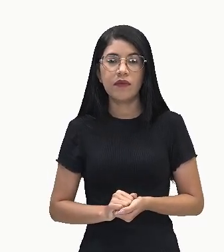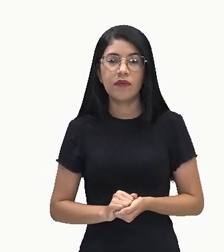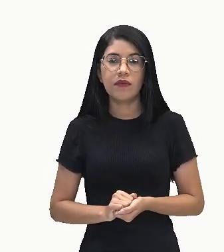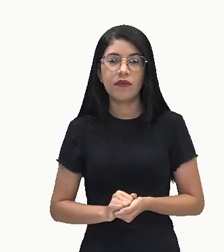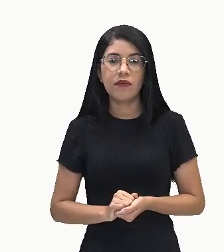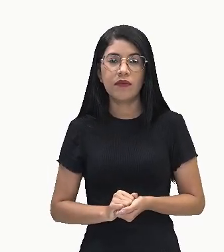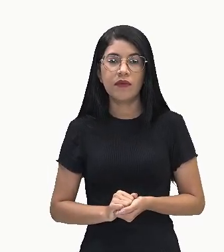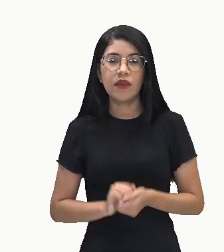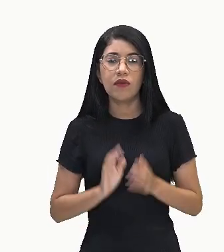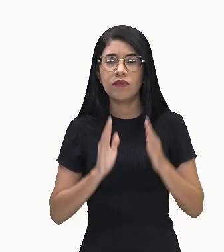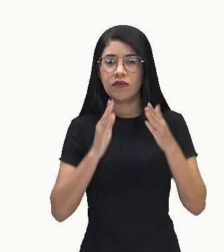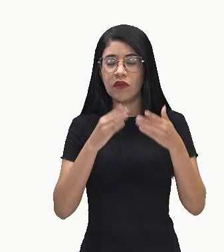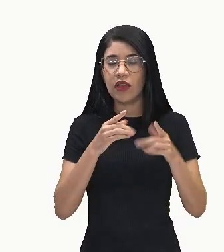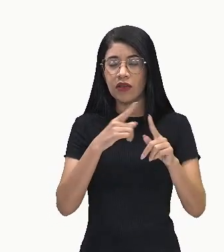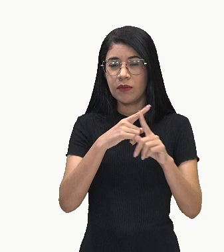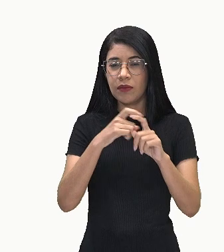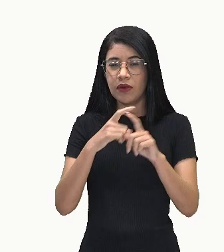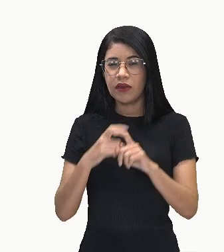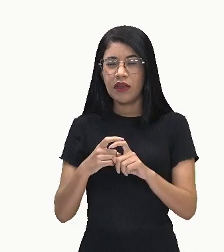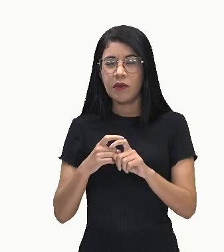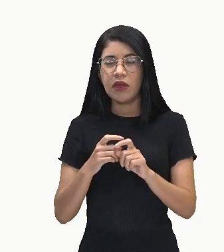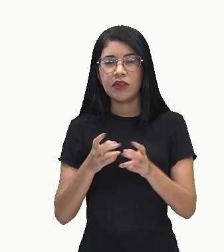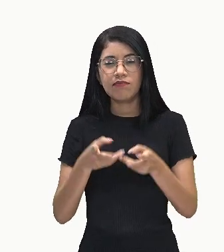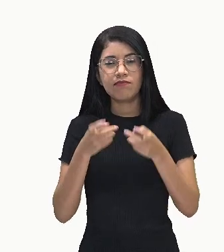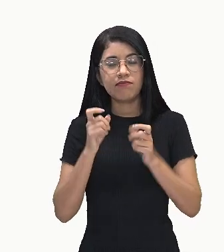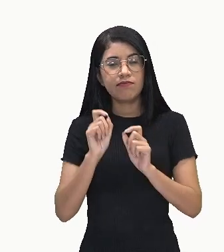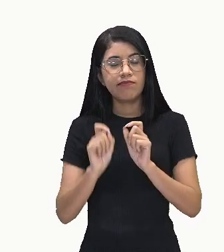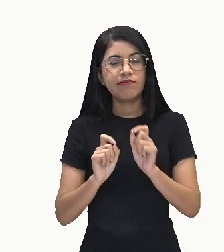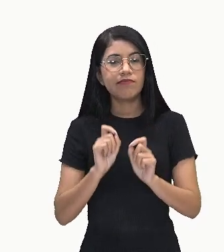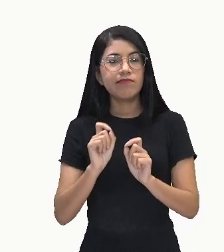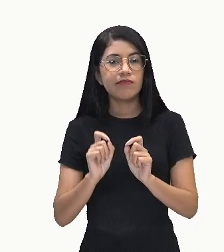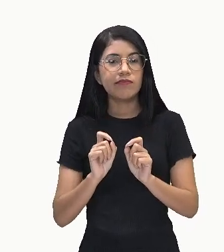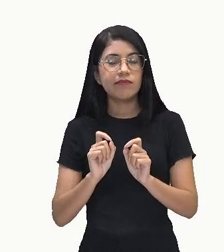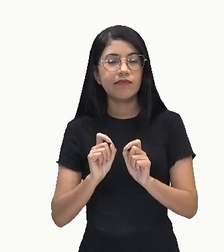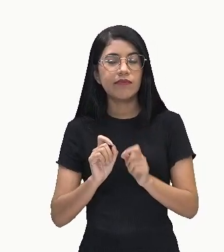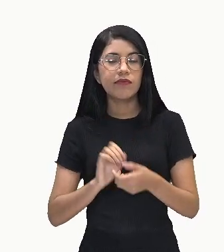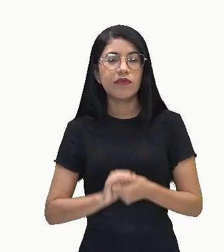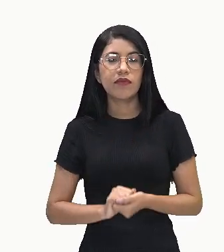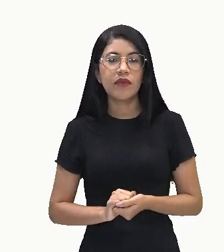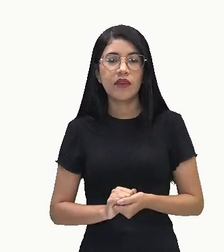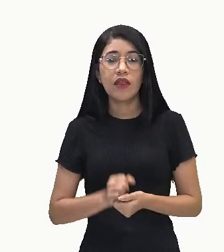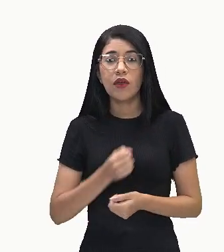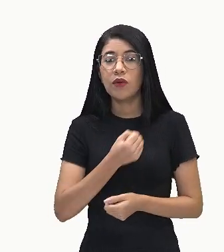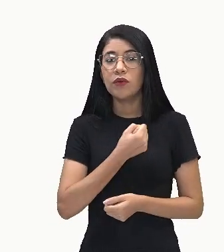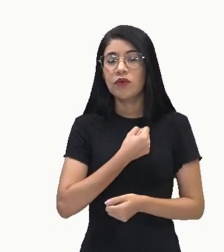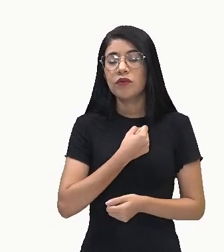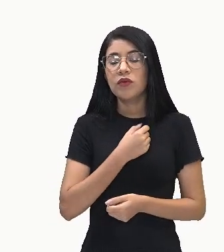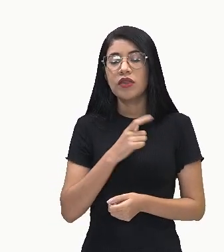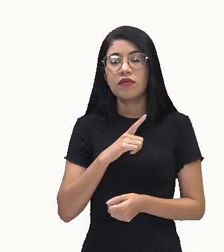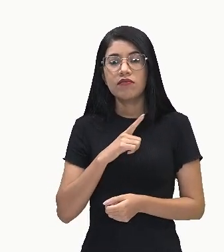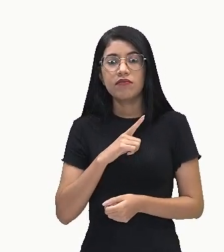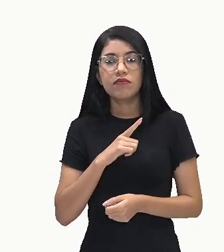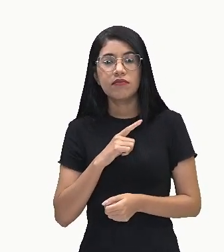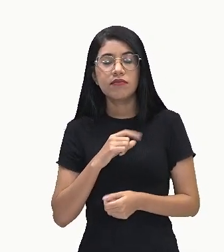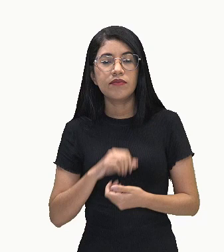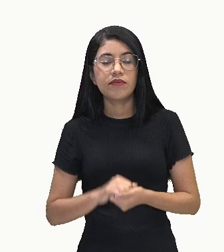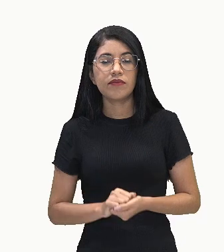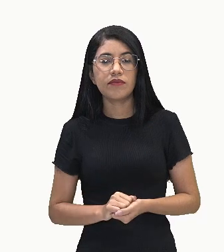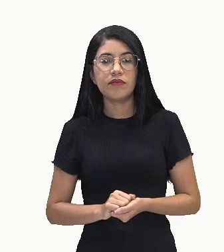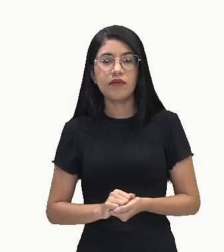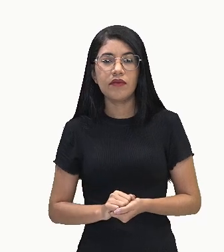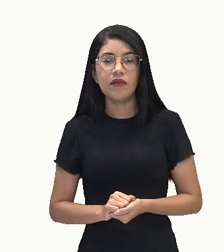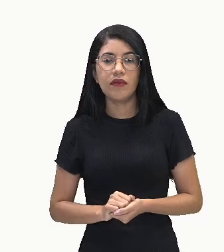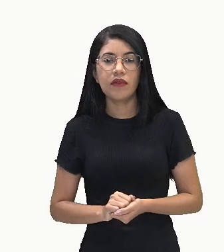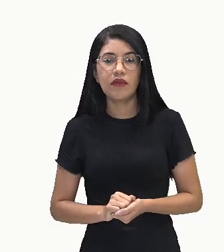polinômio, nós já podemos identificar os coeficientes numéricos, né, que compõem o